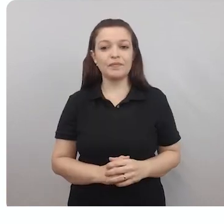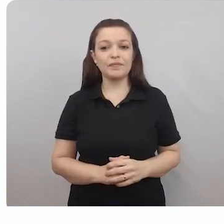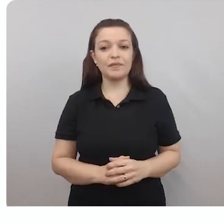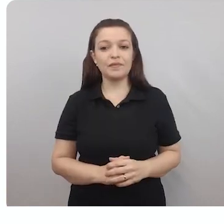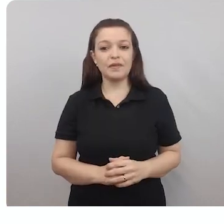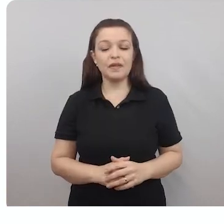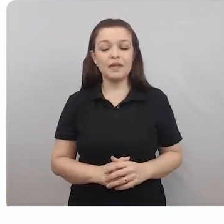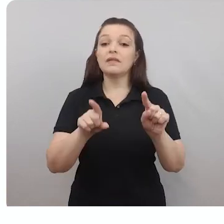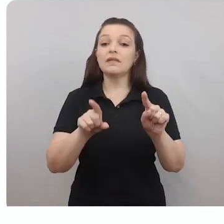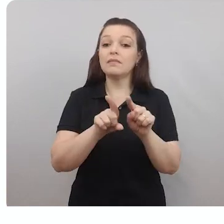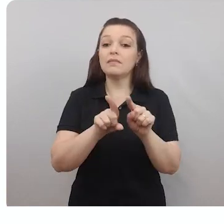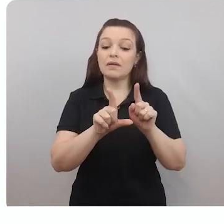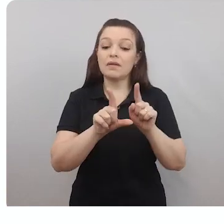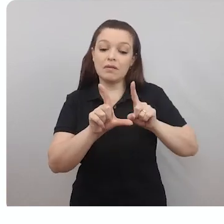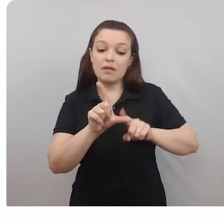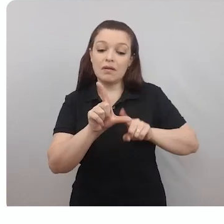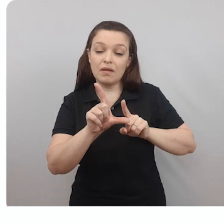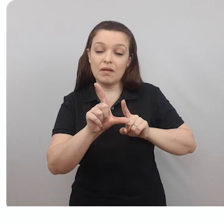as letras,